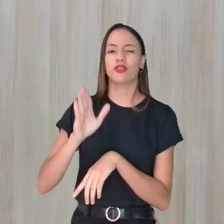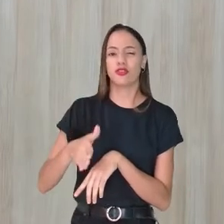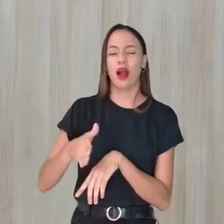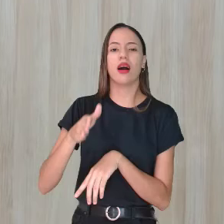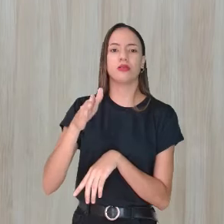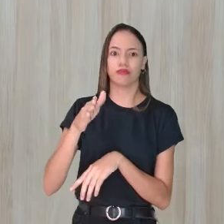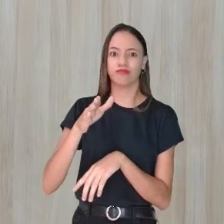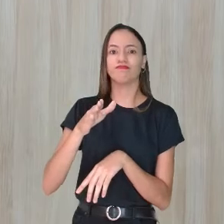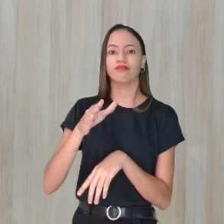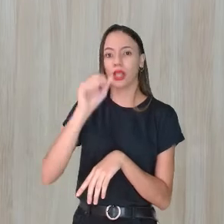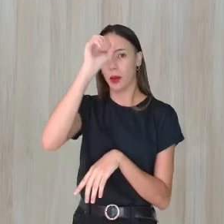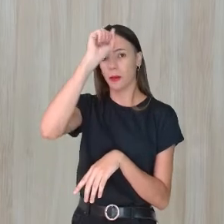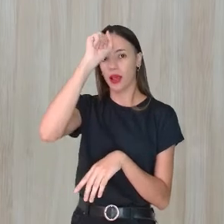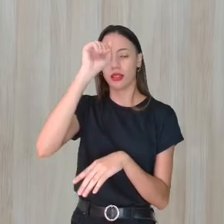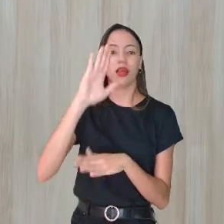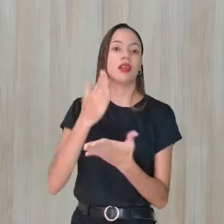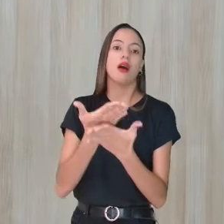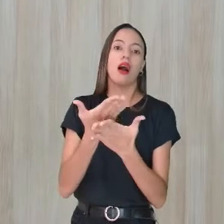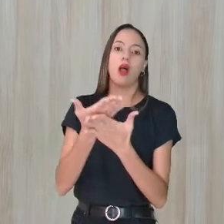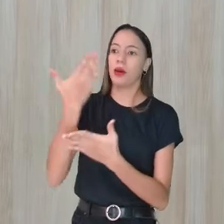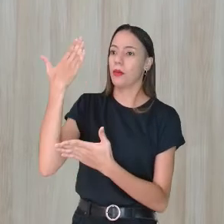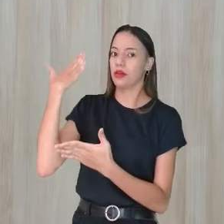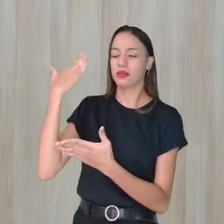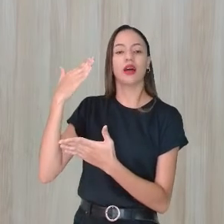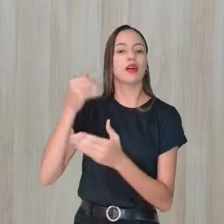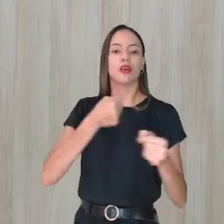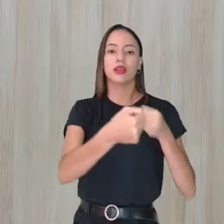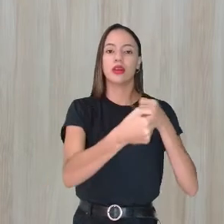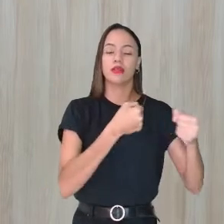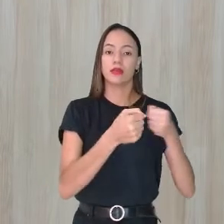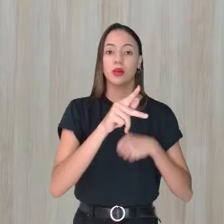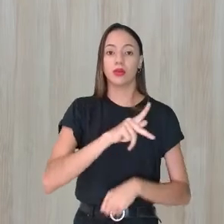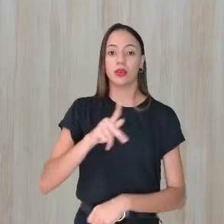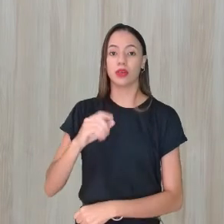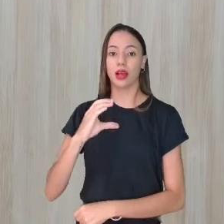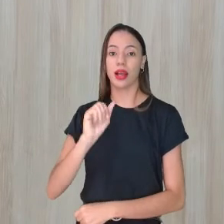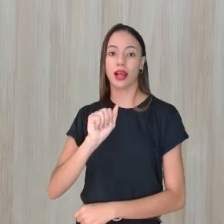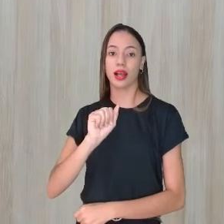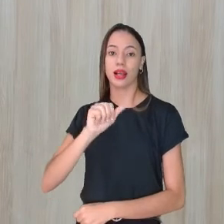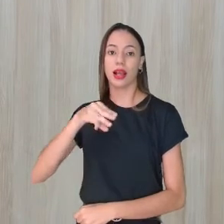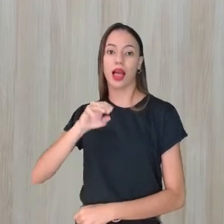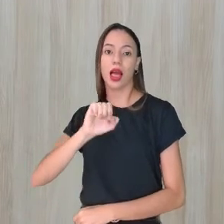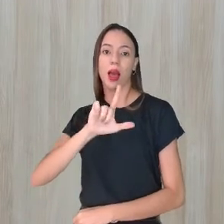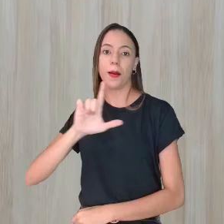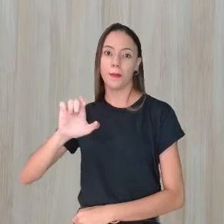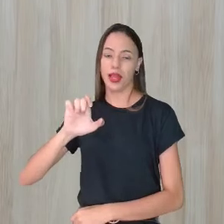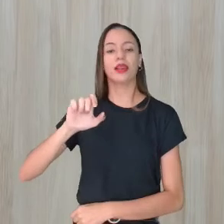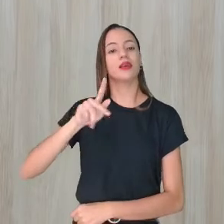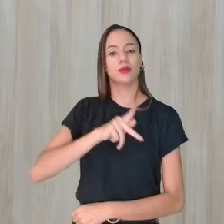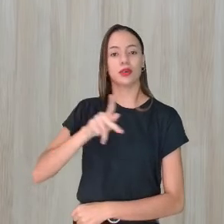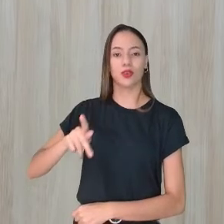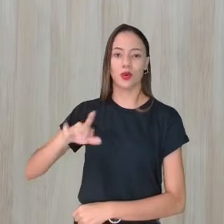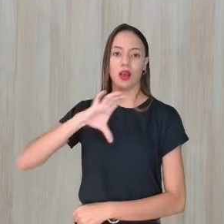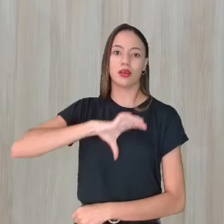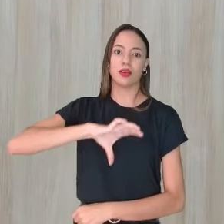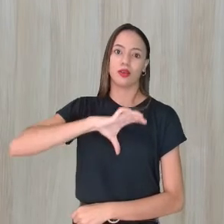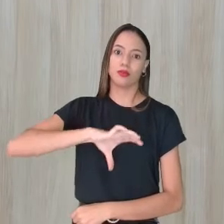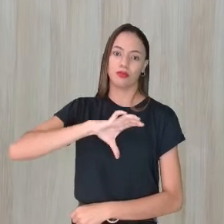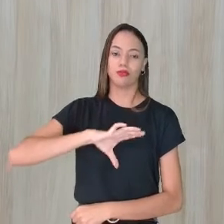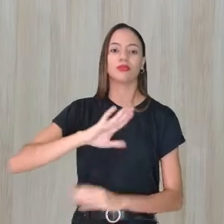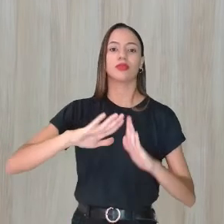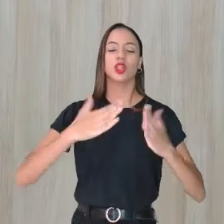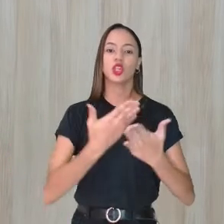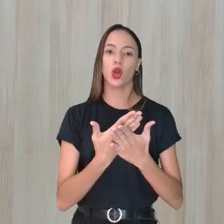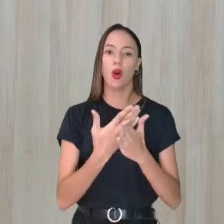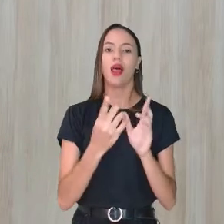uma entrevista da professora Camille Borba, professora de língua portuguesa da nossa escola para aulas digitais,